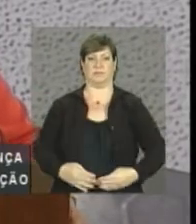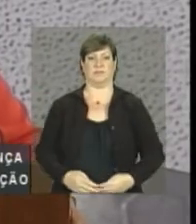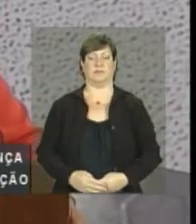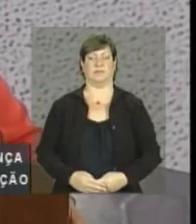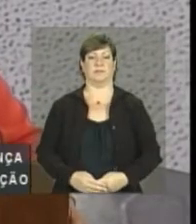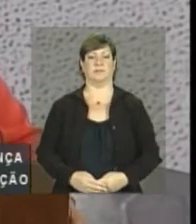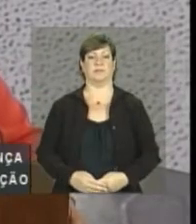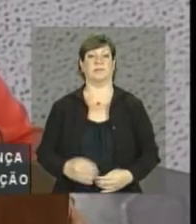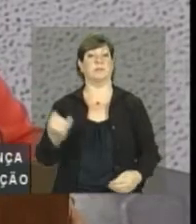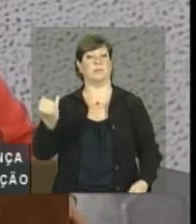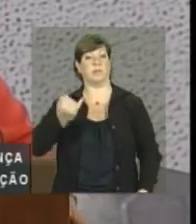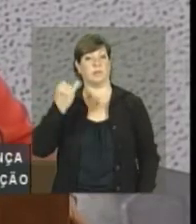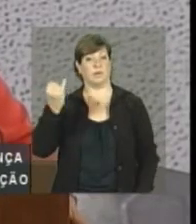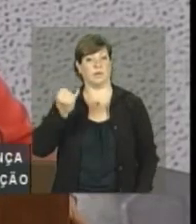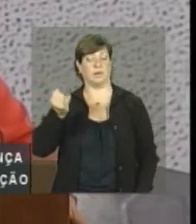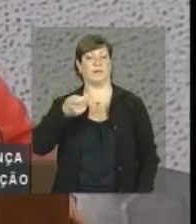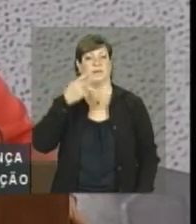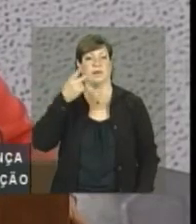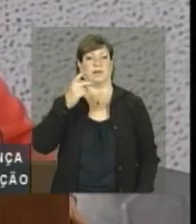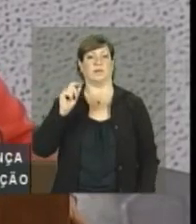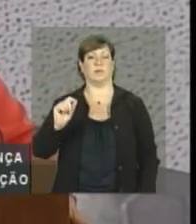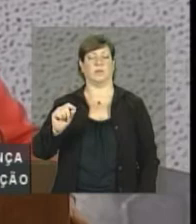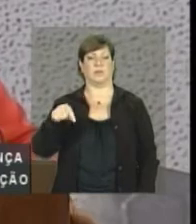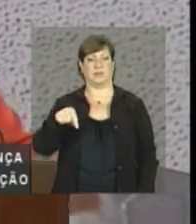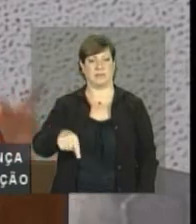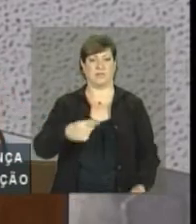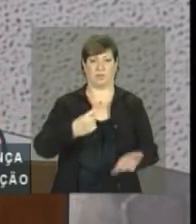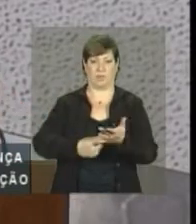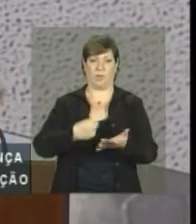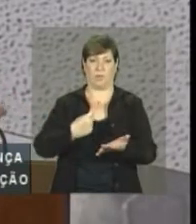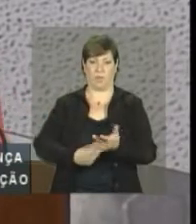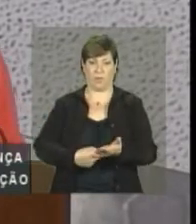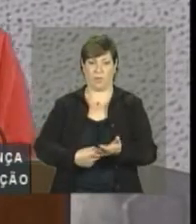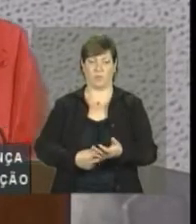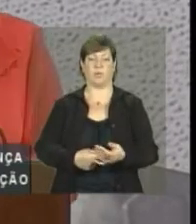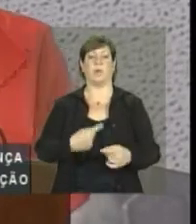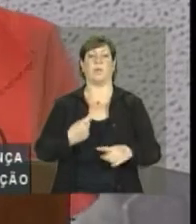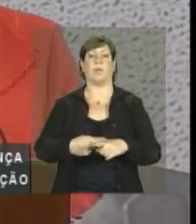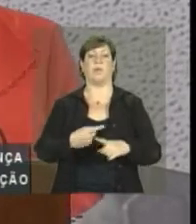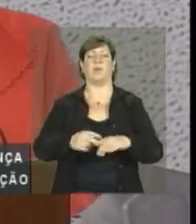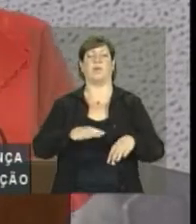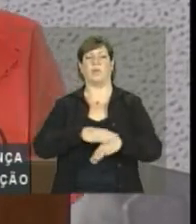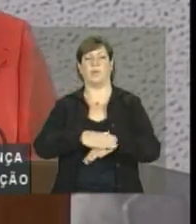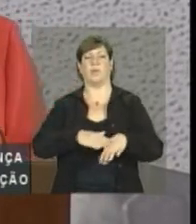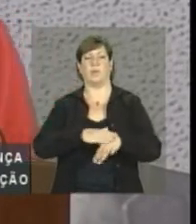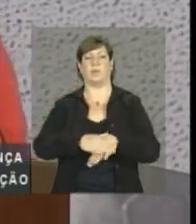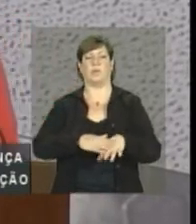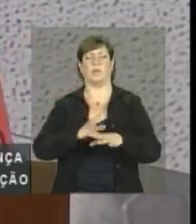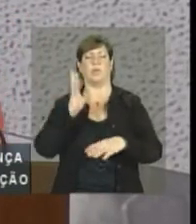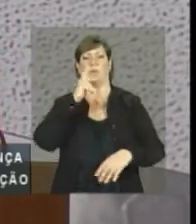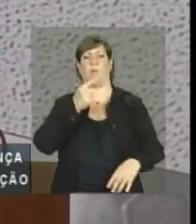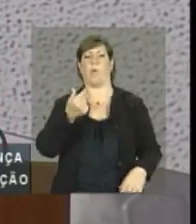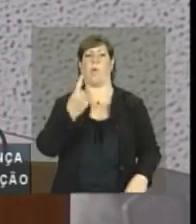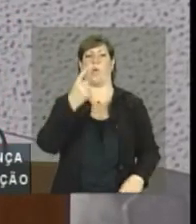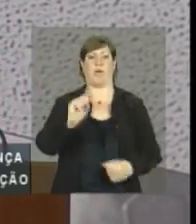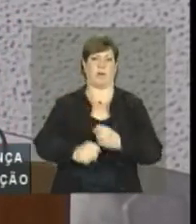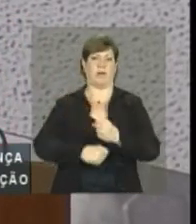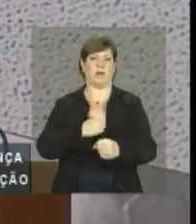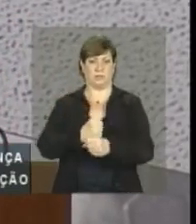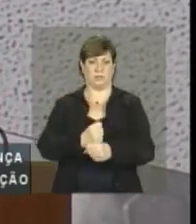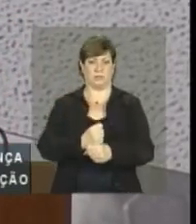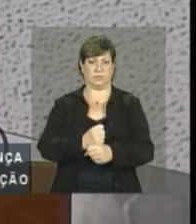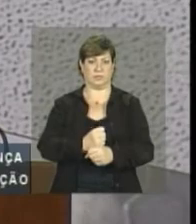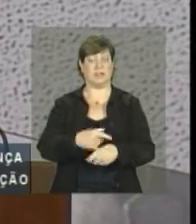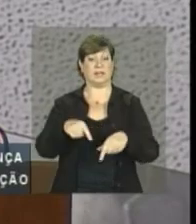É importante destacar que esse acordo é fruto de um diálogo de quase um ano. Ele, portanto,